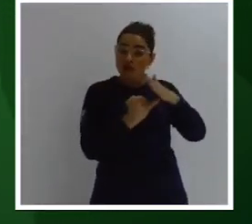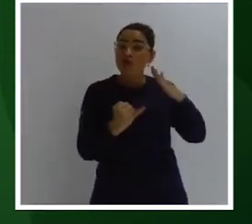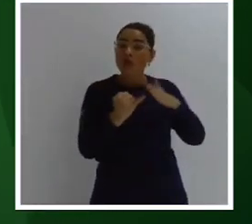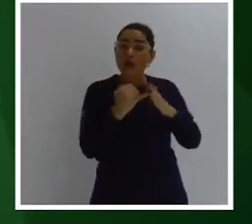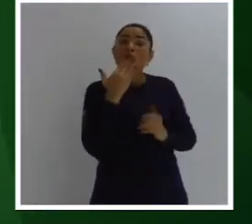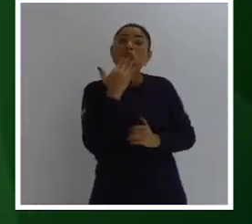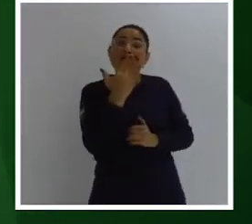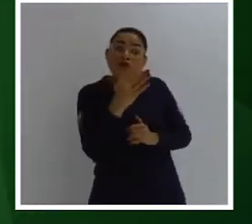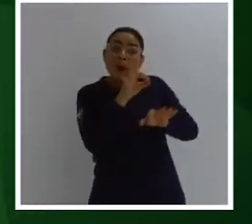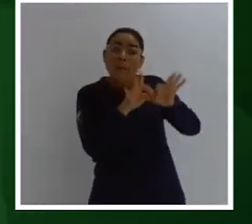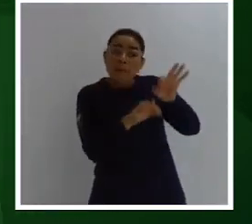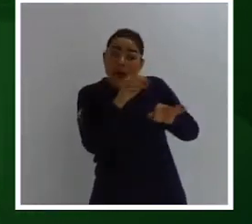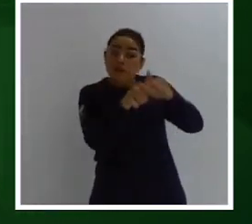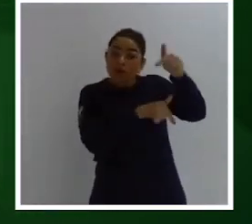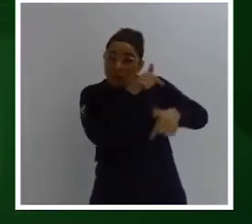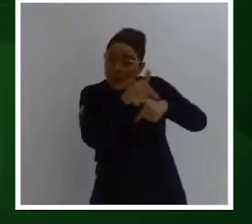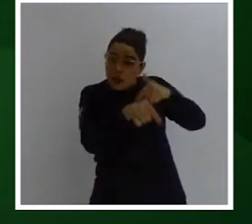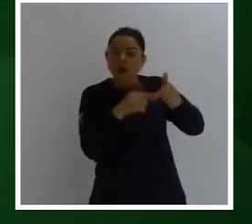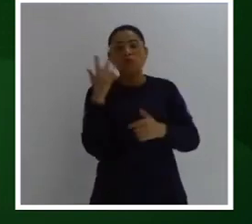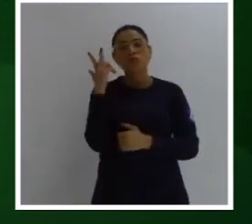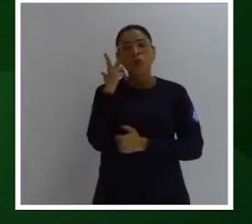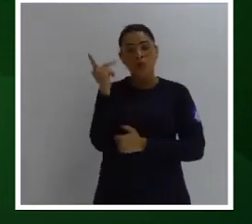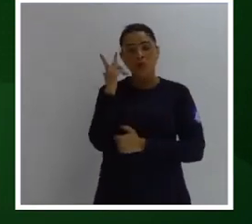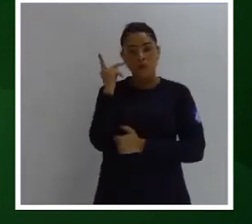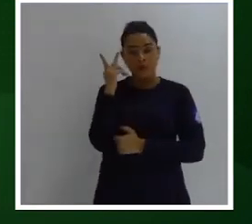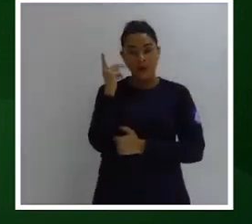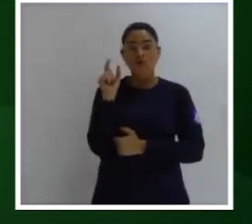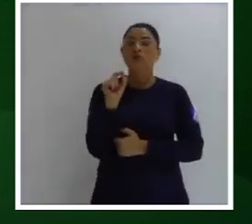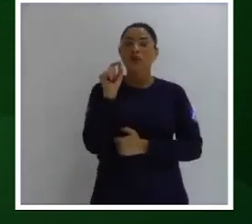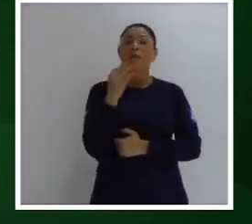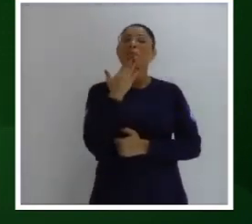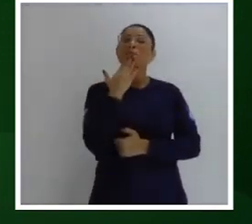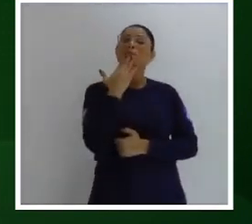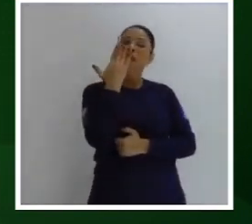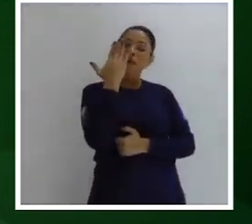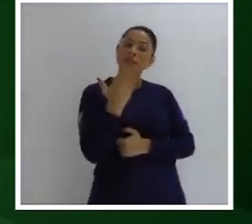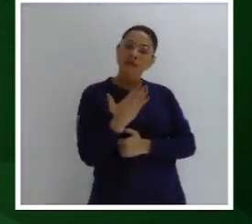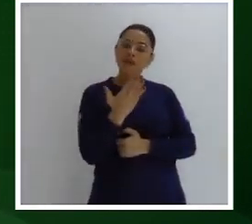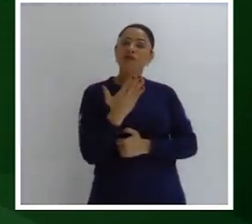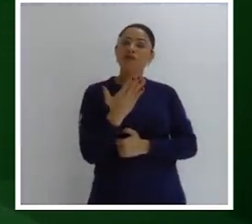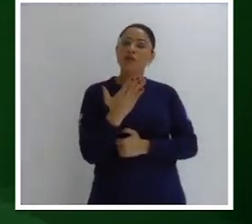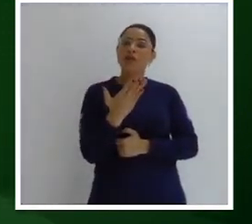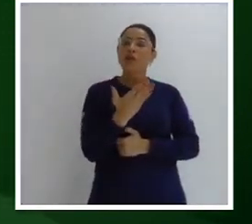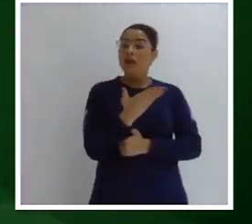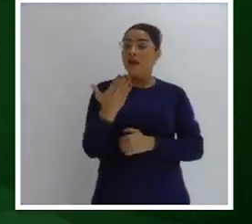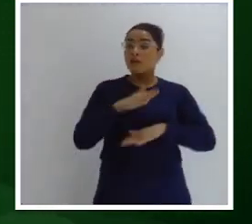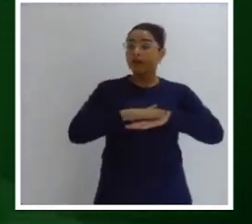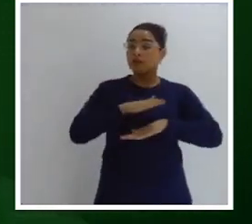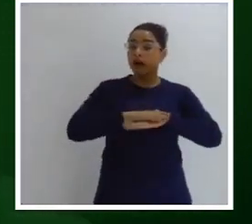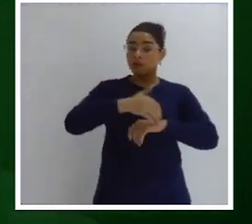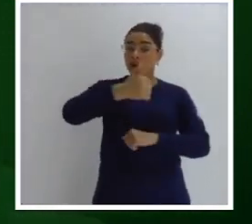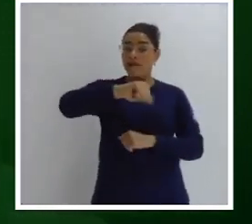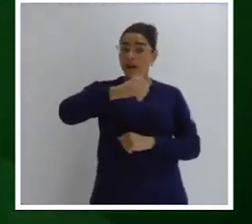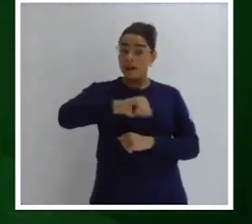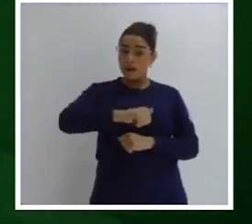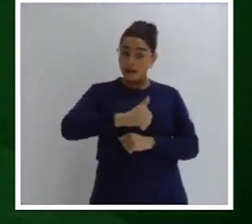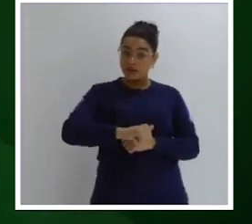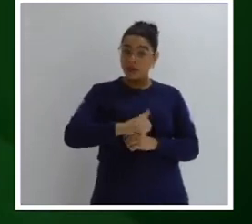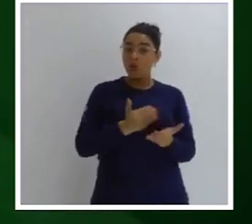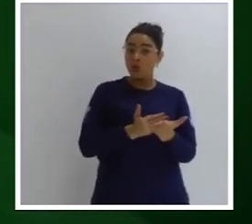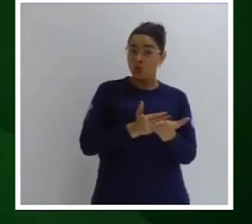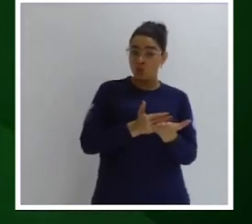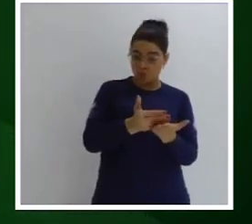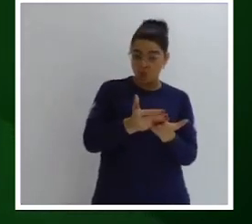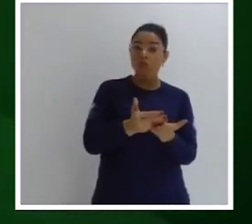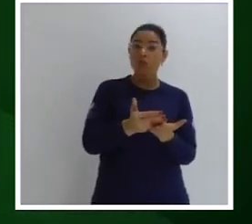plano de trabalho é normalmente a gente pede que eles façam uma avaliação Inicial onde